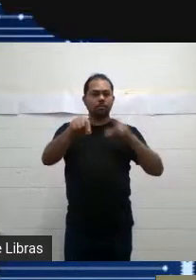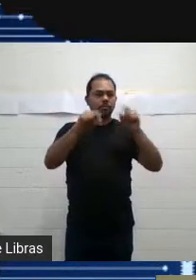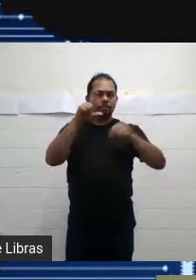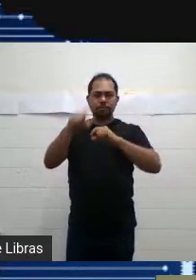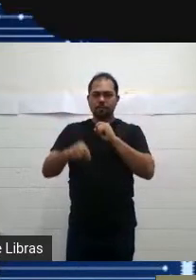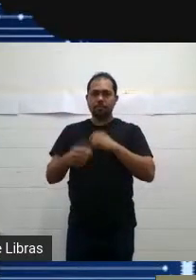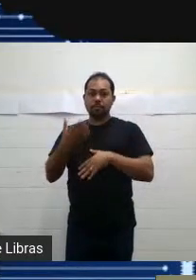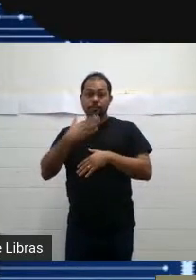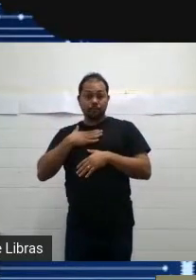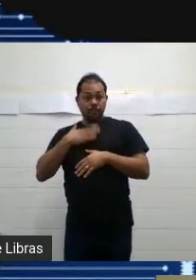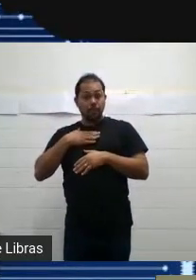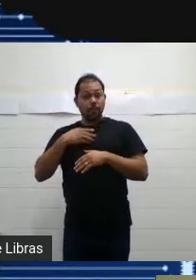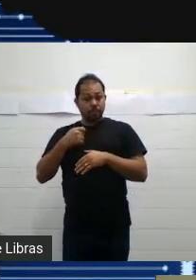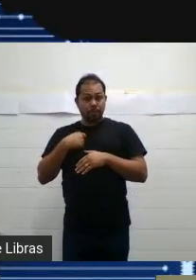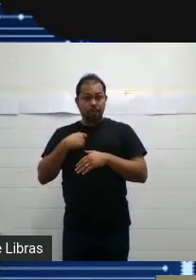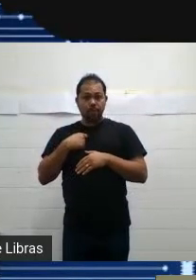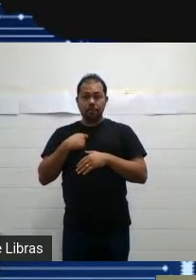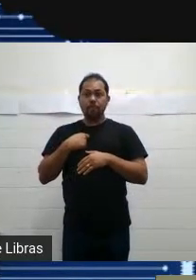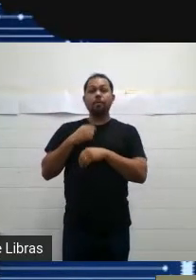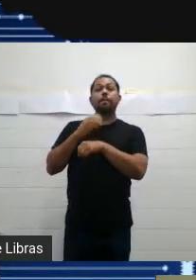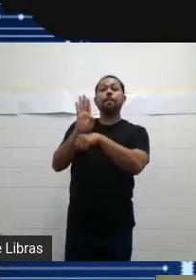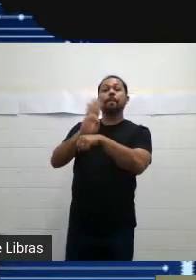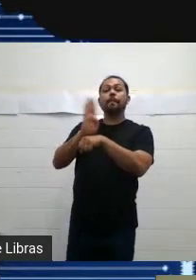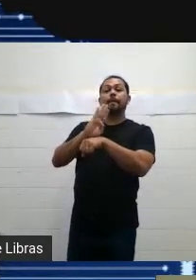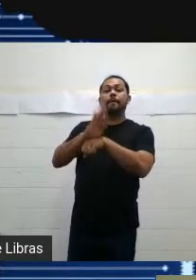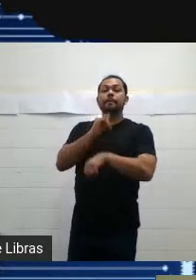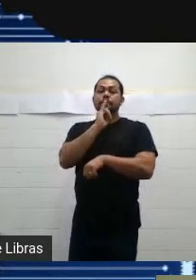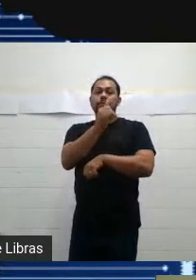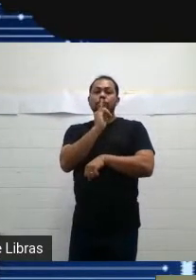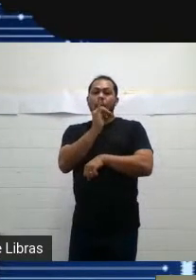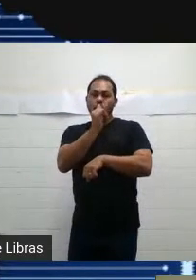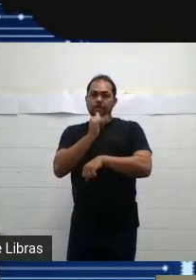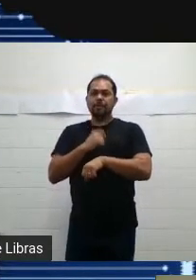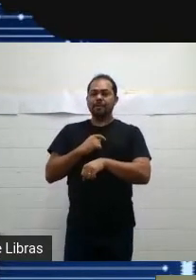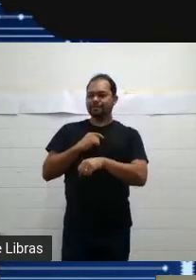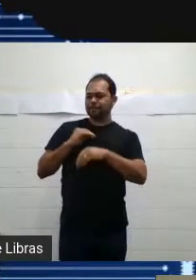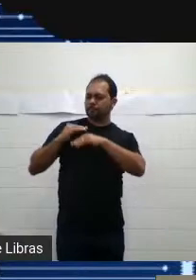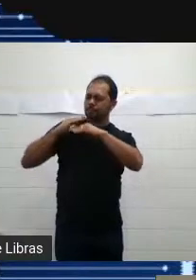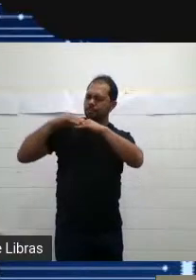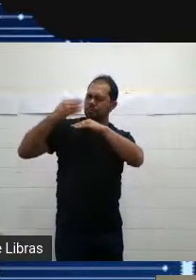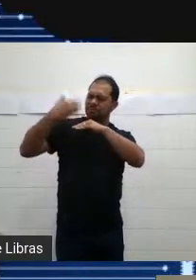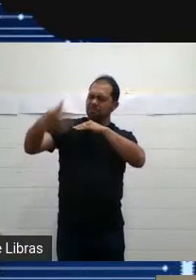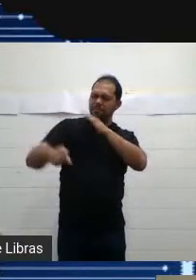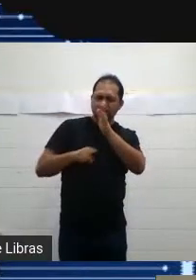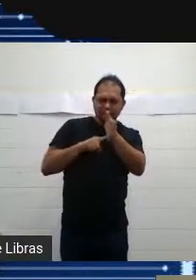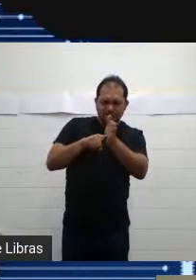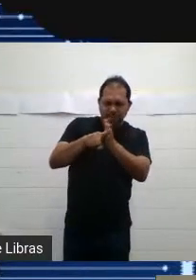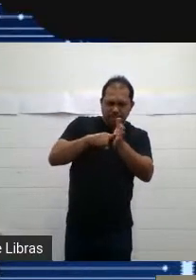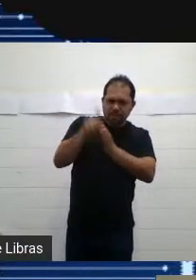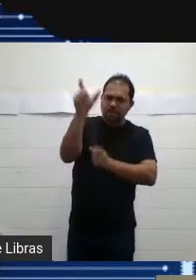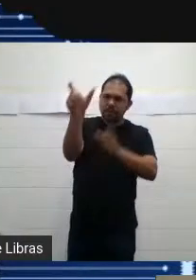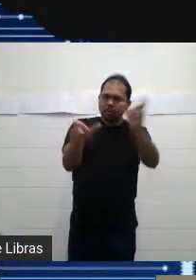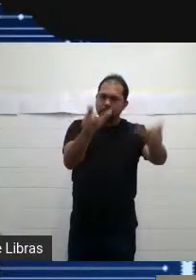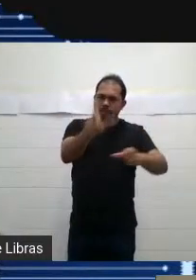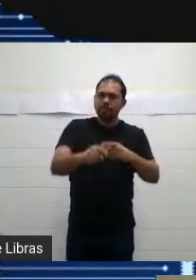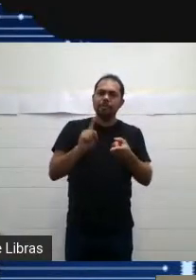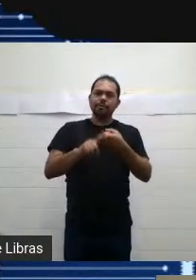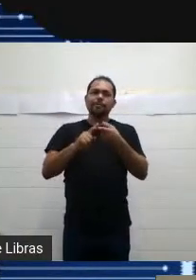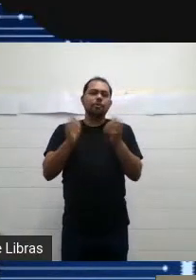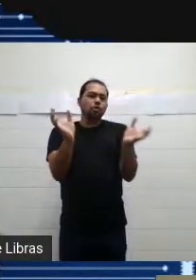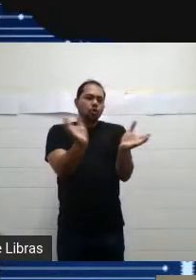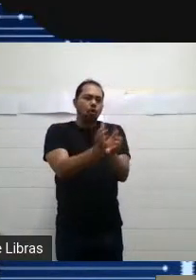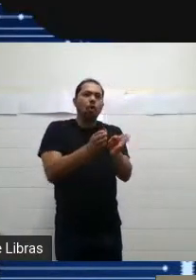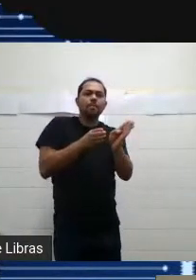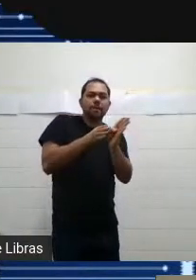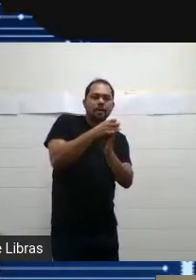caso, documentário, teve todo um processo, porque pesquisa com ser humano, então, comitê de ética. Só que,